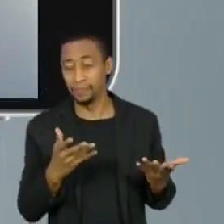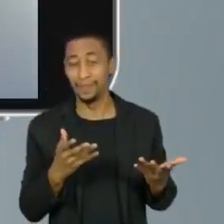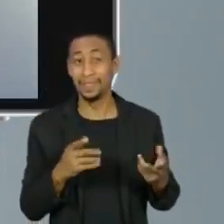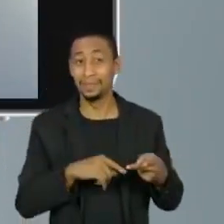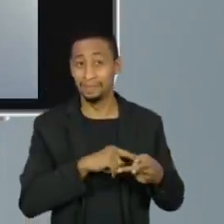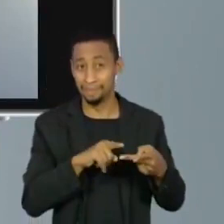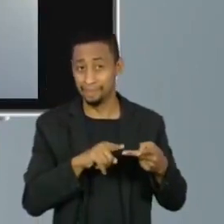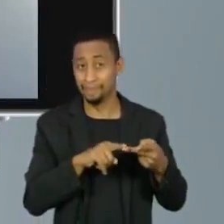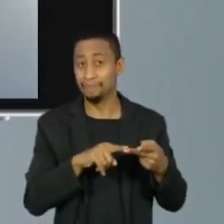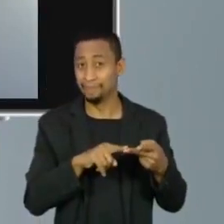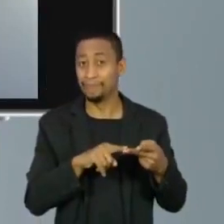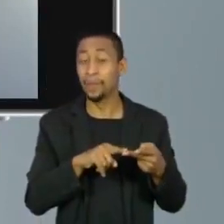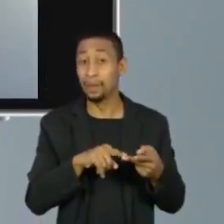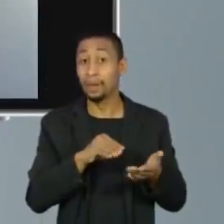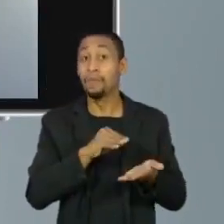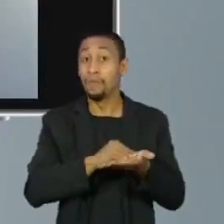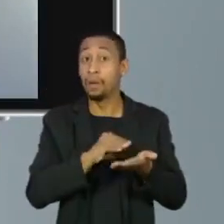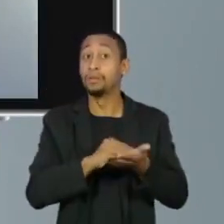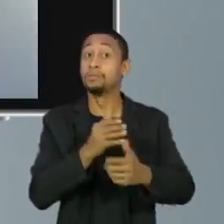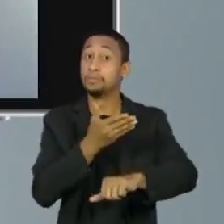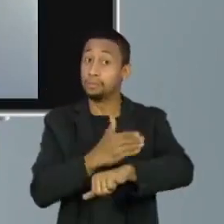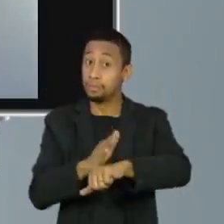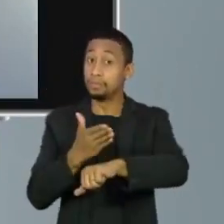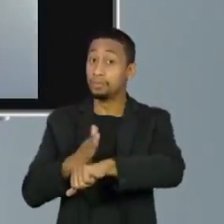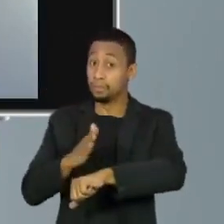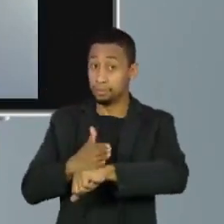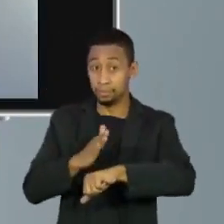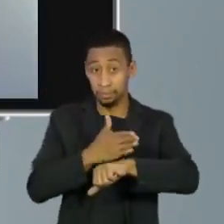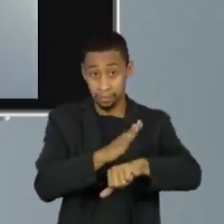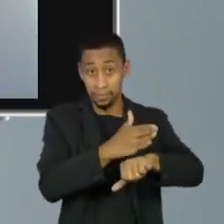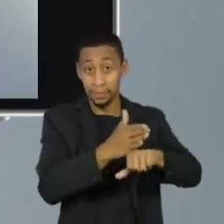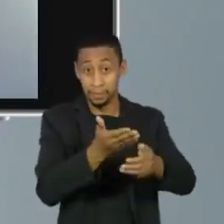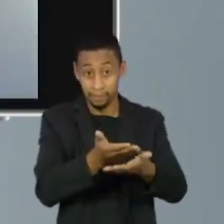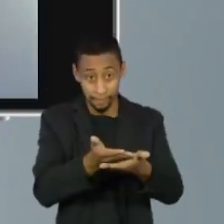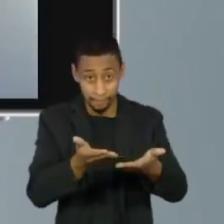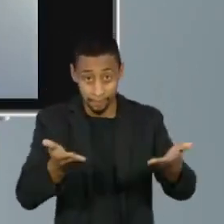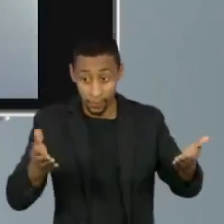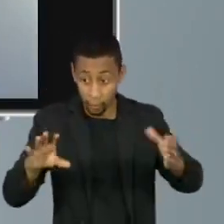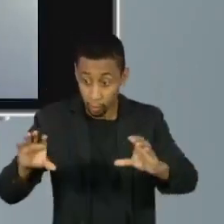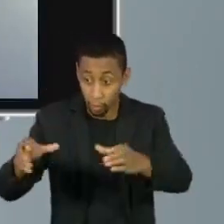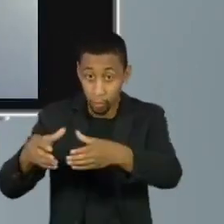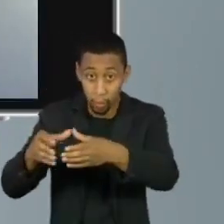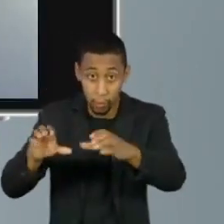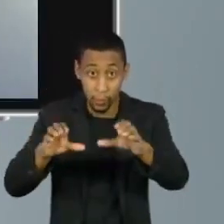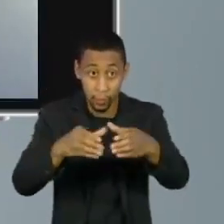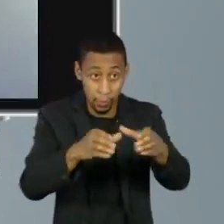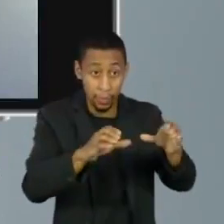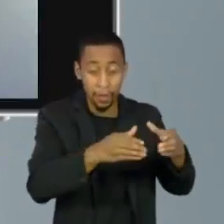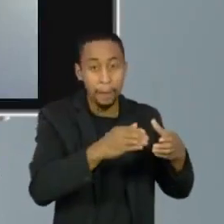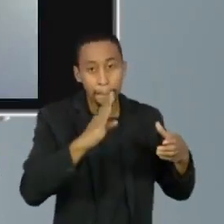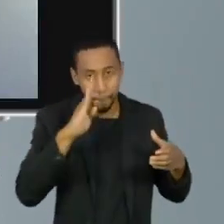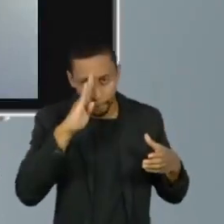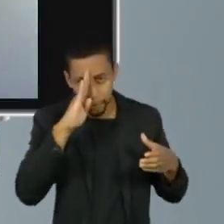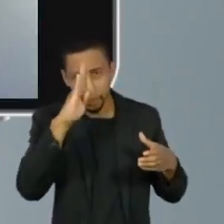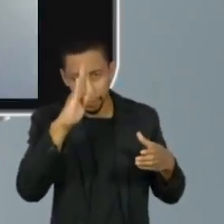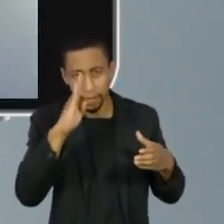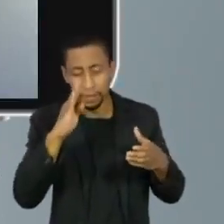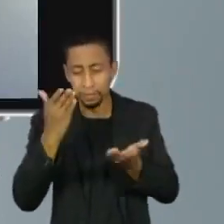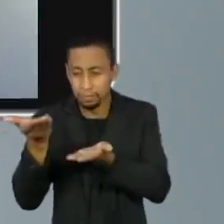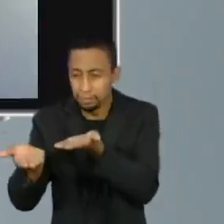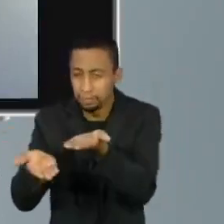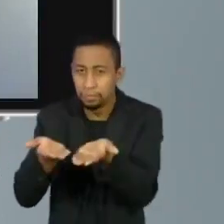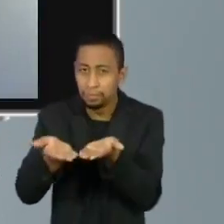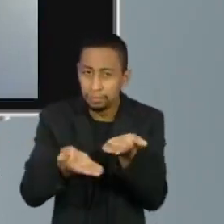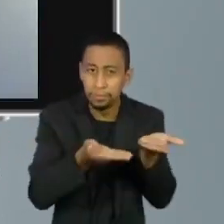a falta de treinamento, capacitação de equipes, principalmente de atenção primária, para